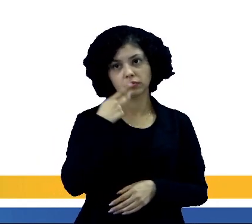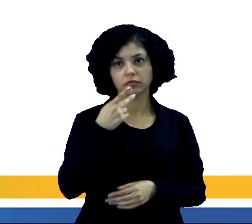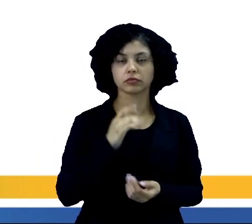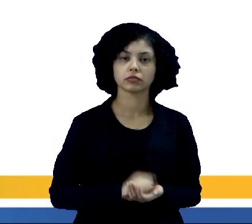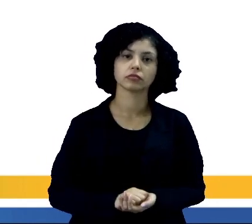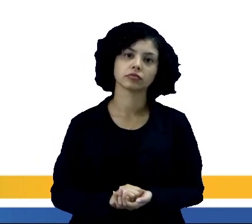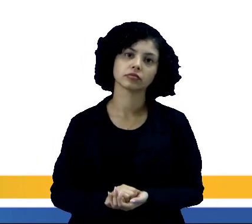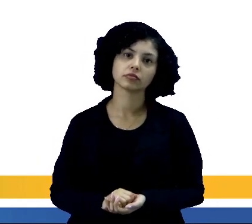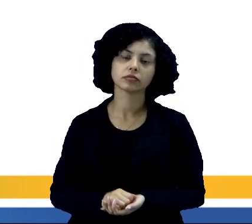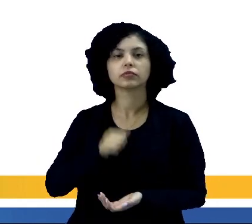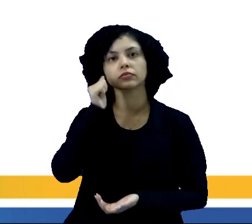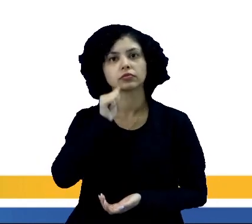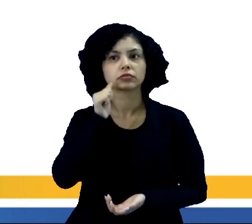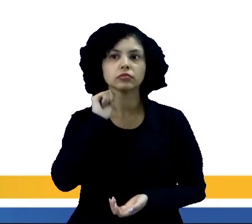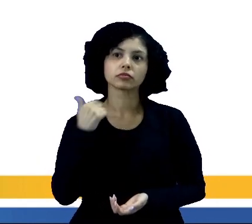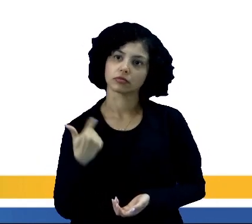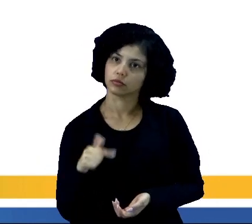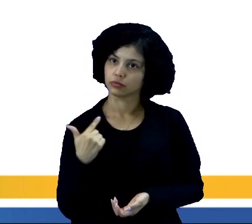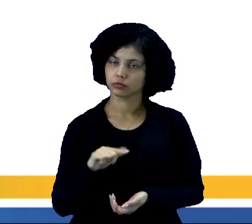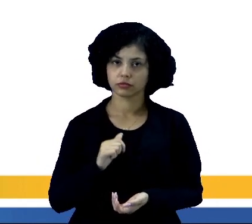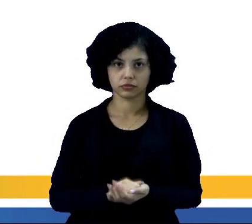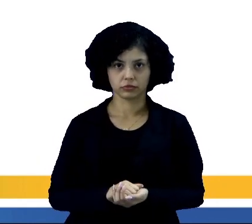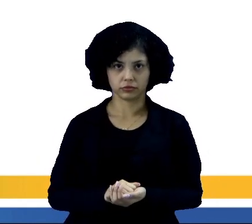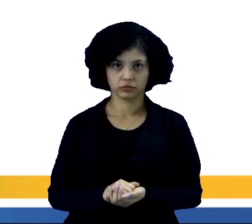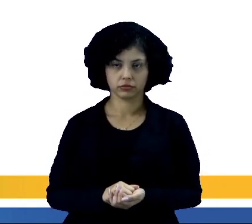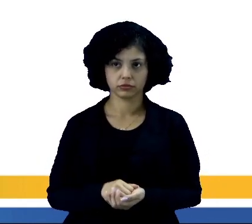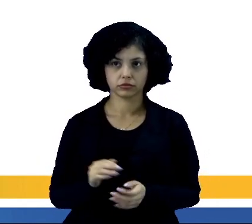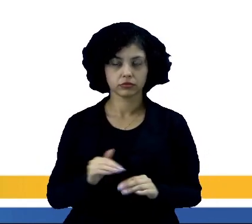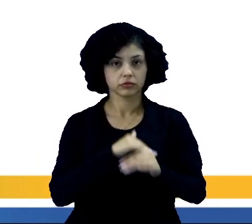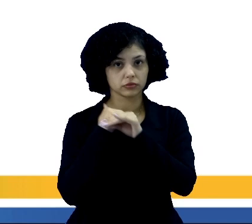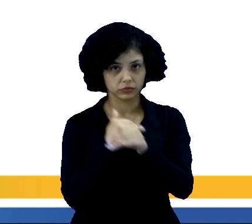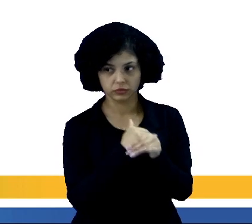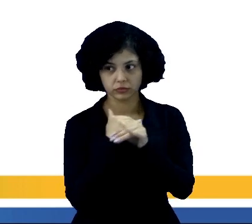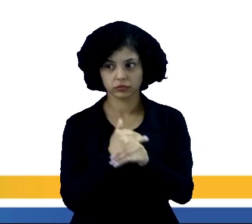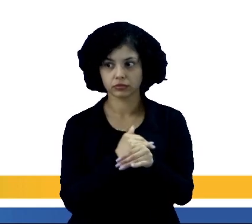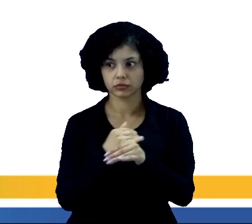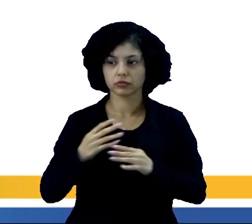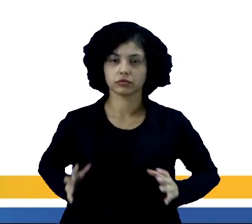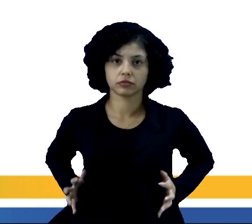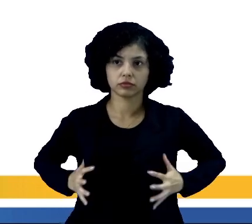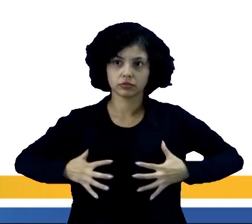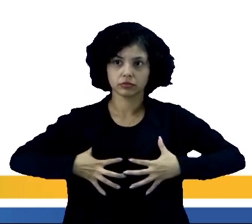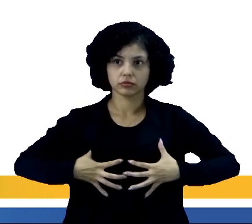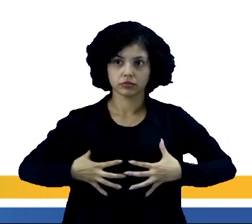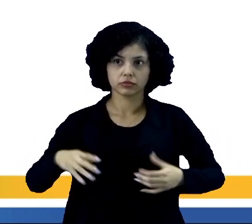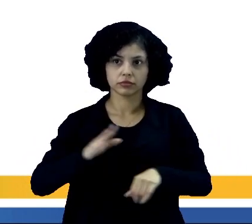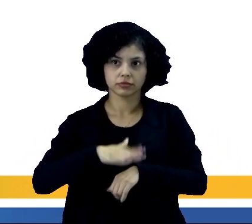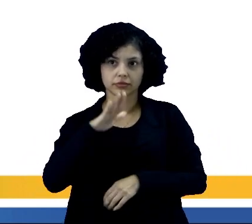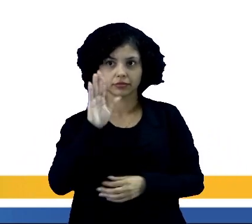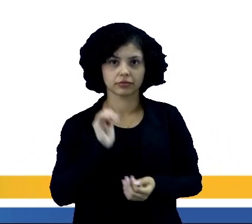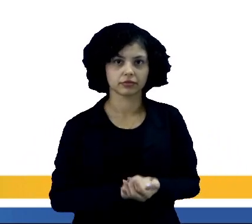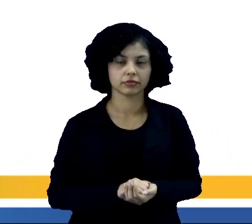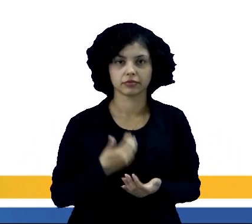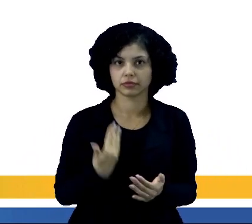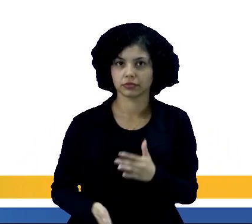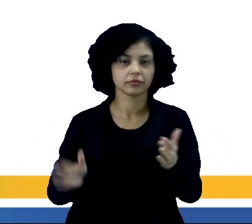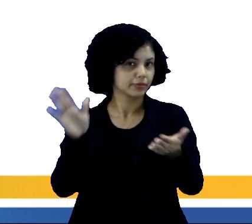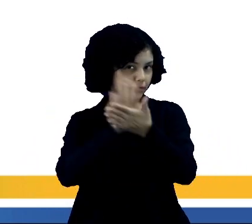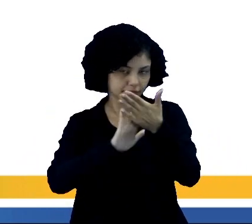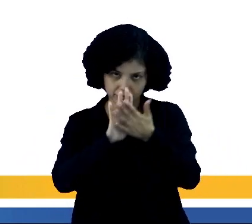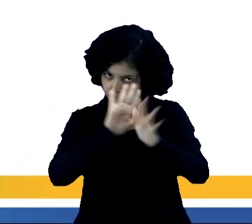mencionei anteriormente, as meninas não têm mais costelas que o menino, então aquele lance lá da Eva ter ganhado a costela e o Adão ter